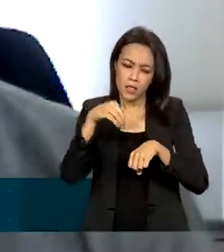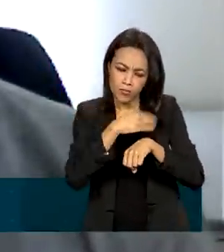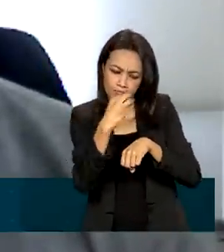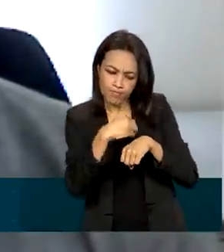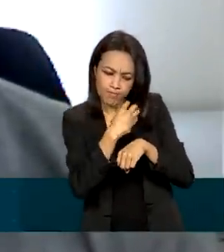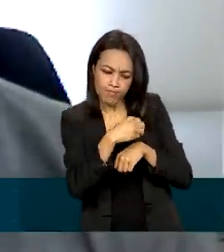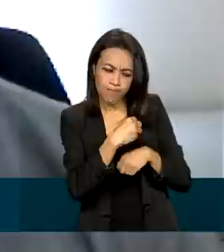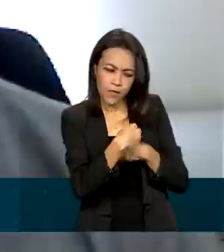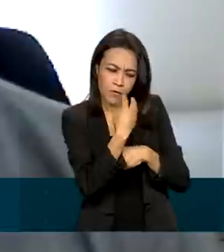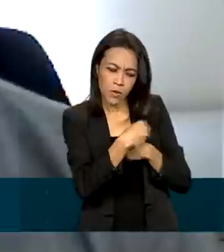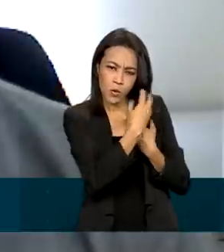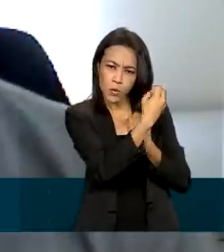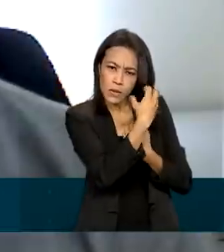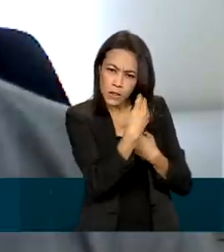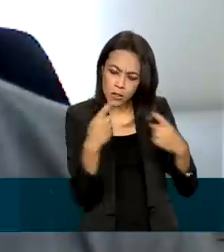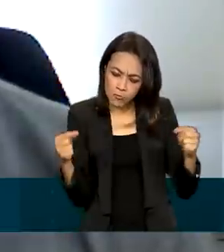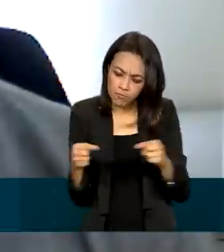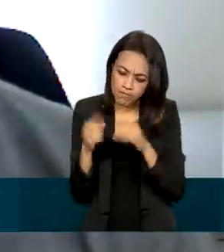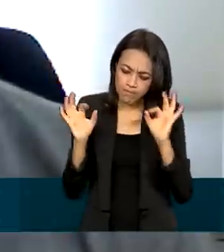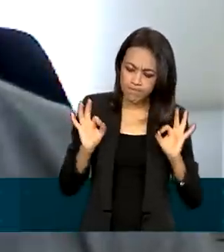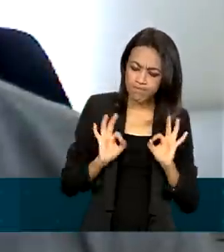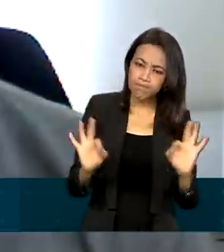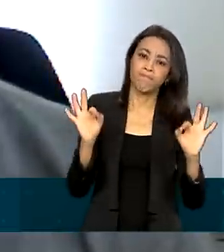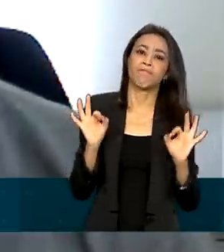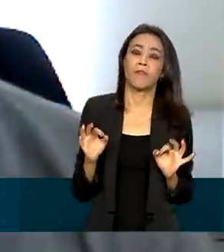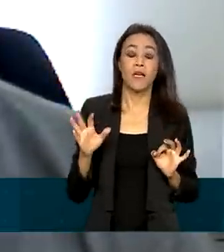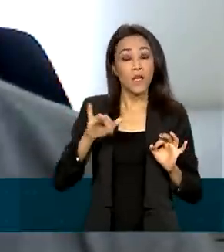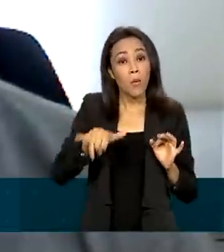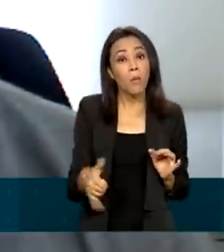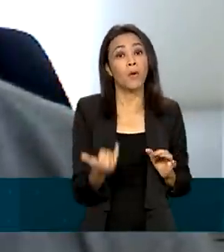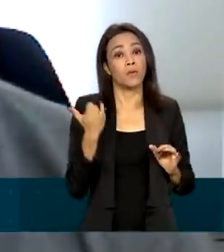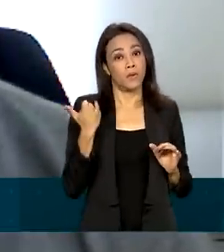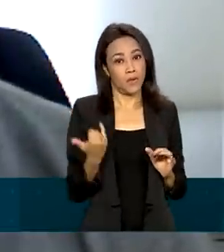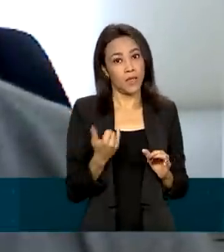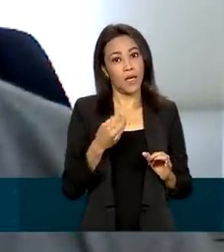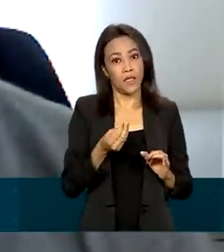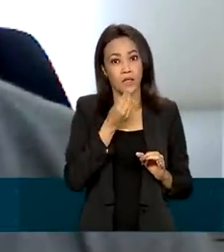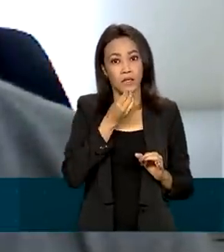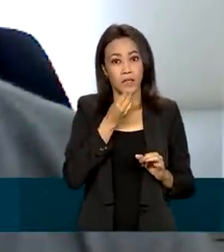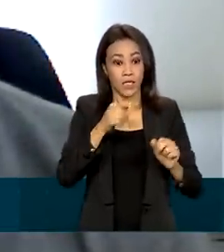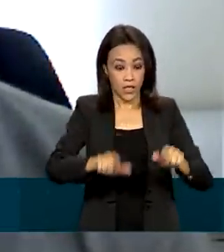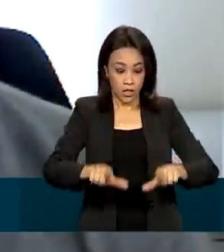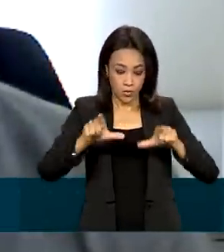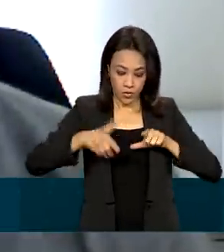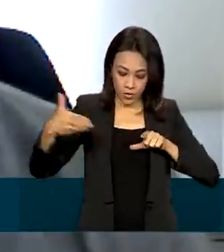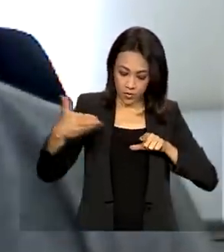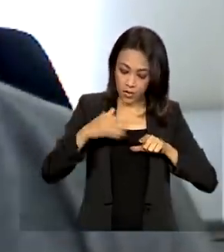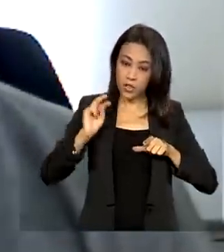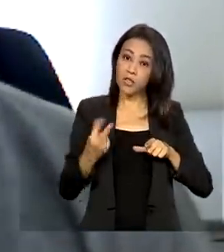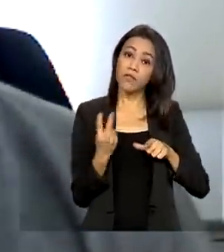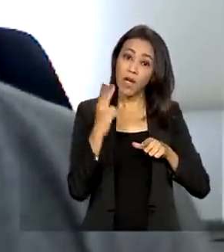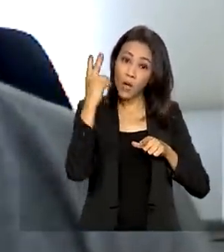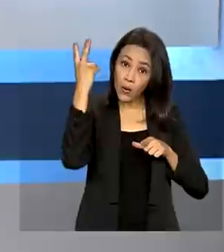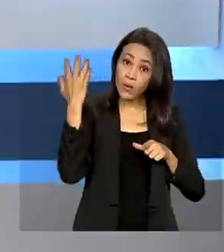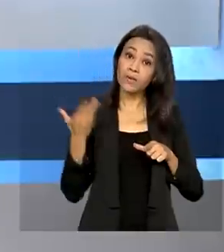né? E também é uma oportunidade que eu tenho de o meu diploma ser mais valorizado no mercado de